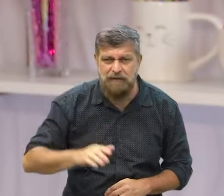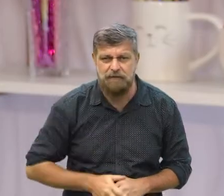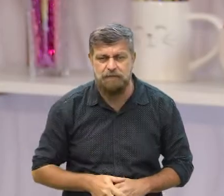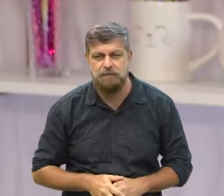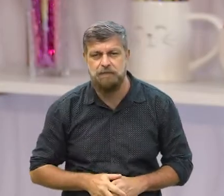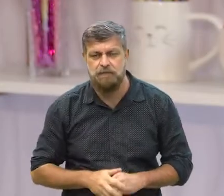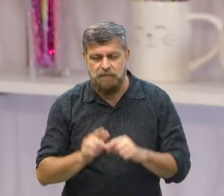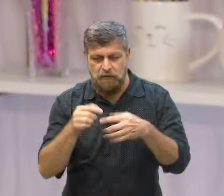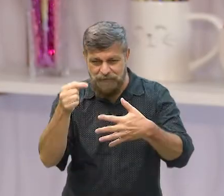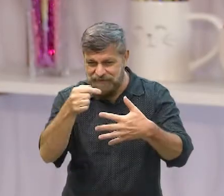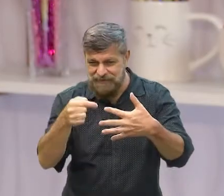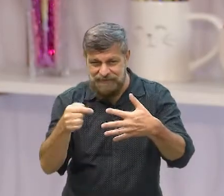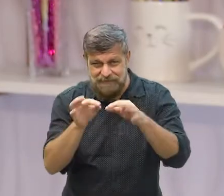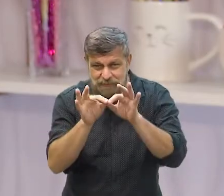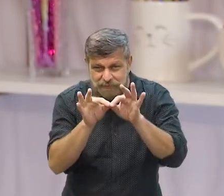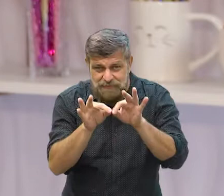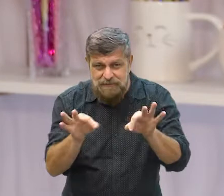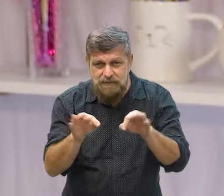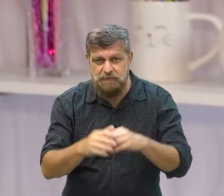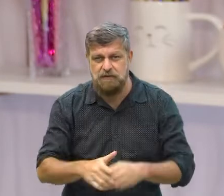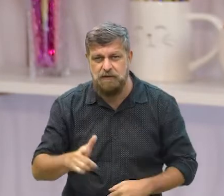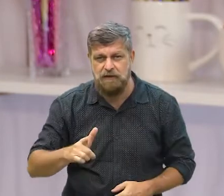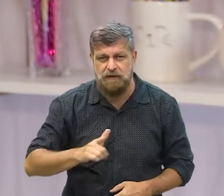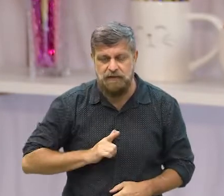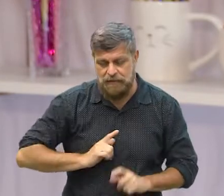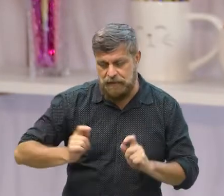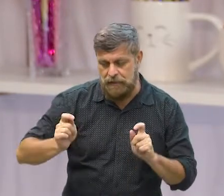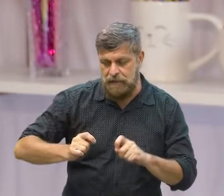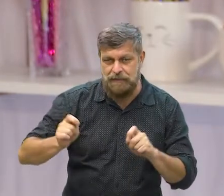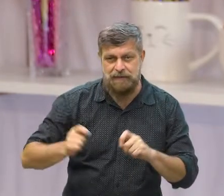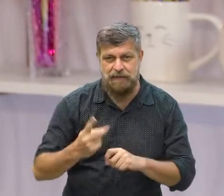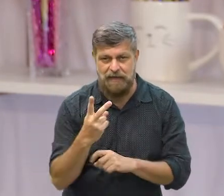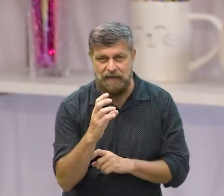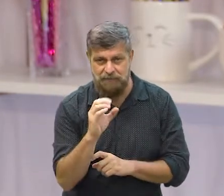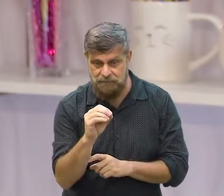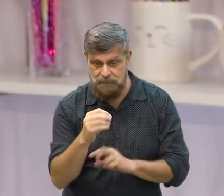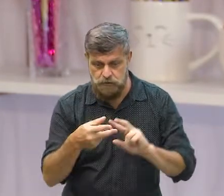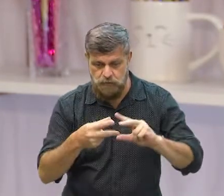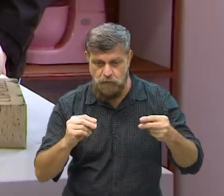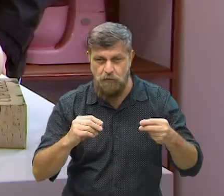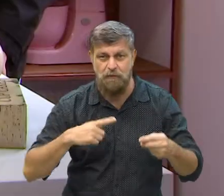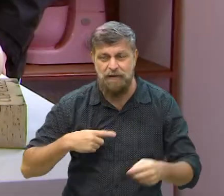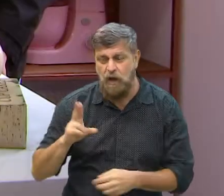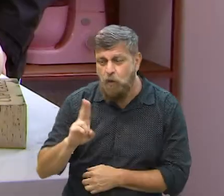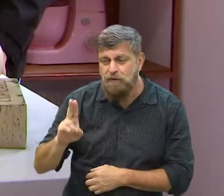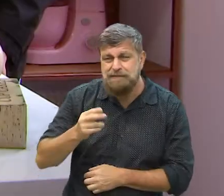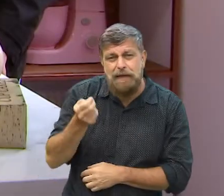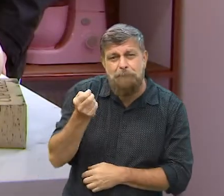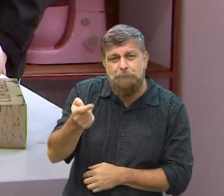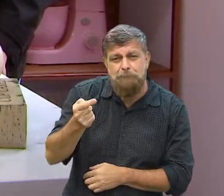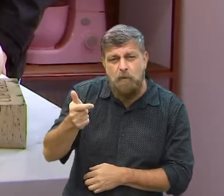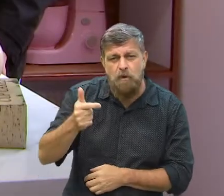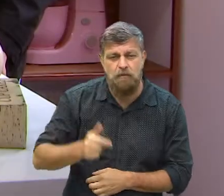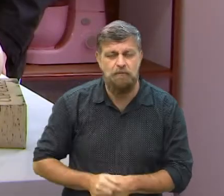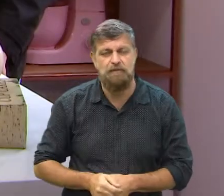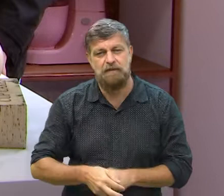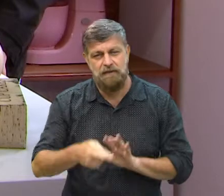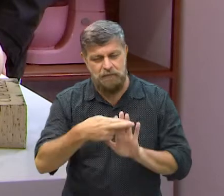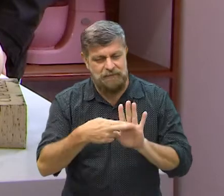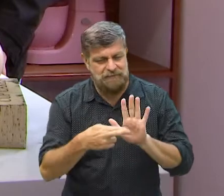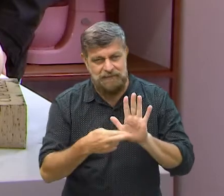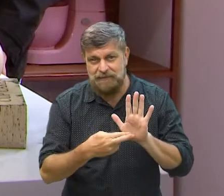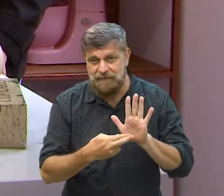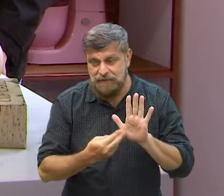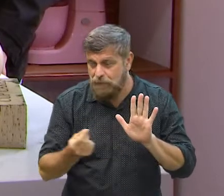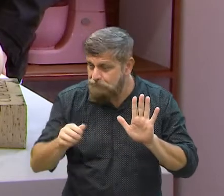são simples, né? E esse rendimento, a gente não usa tantos ingredientes assim. Então, é uma receita bem barata, bem